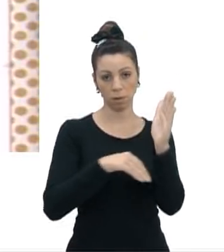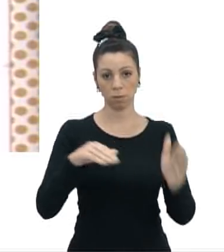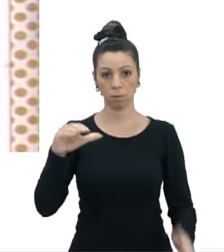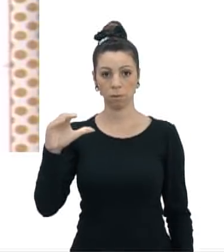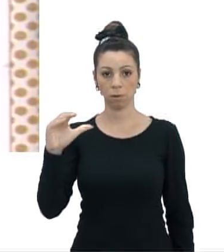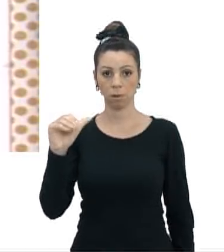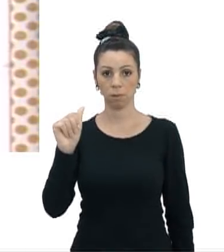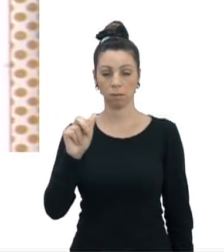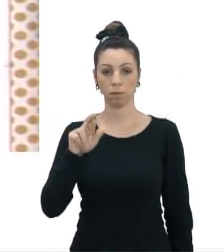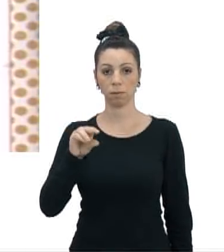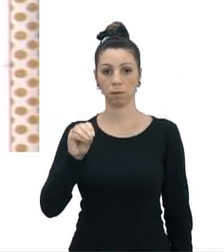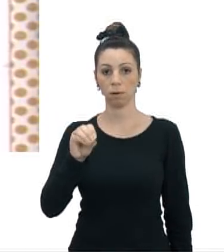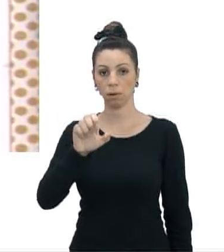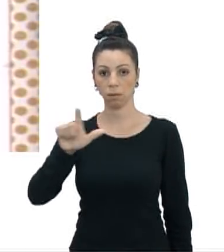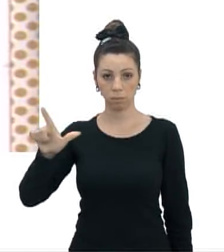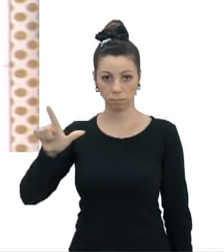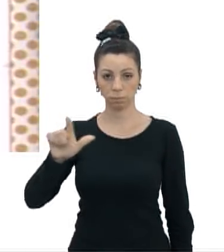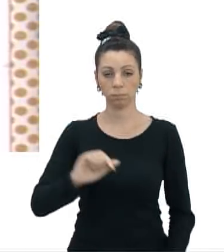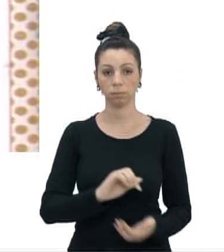Lembram lá?